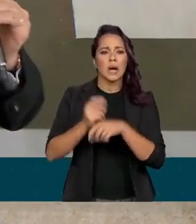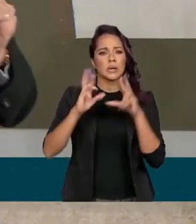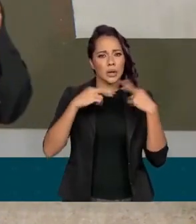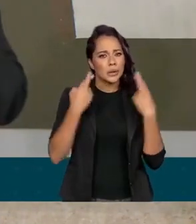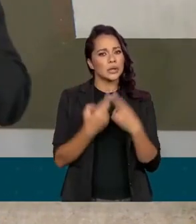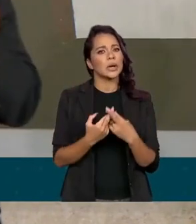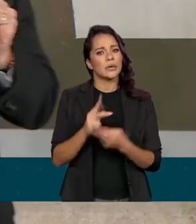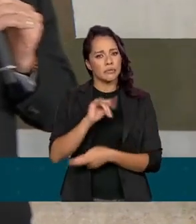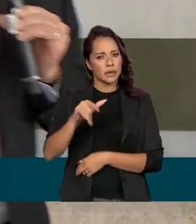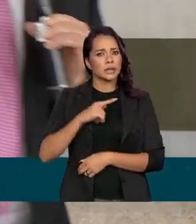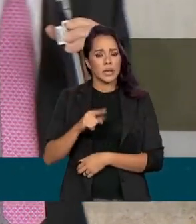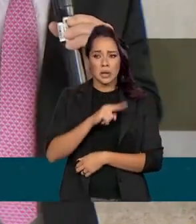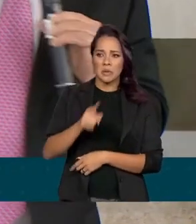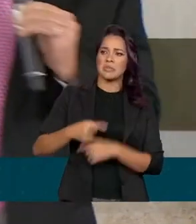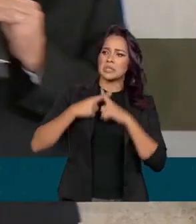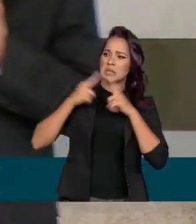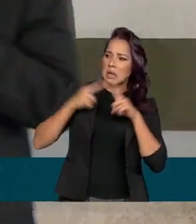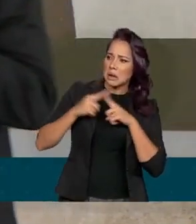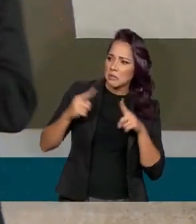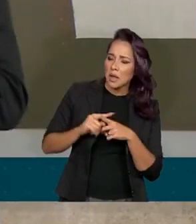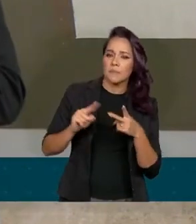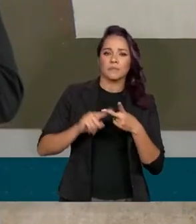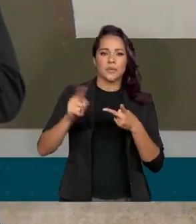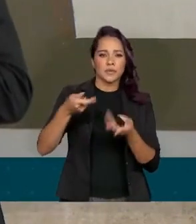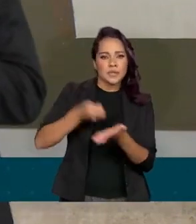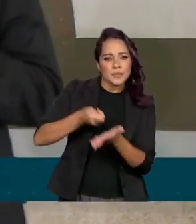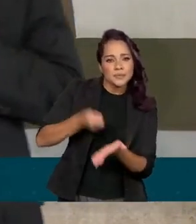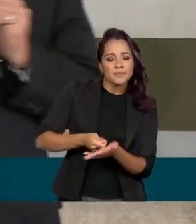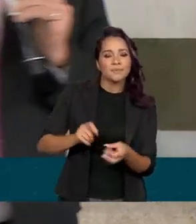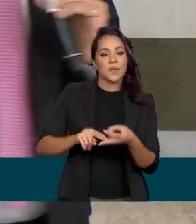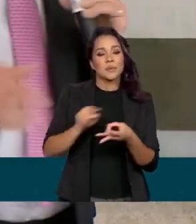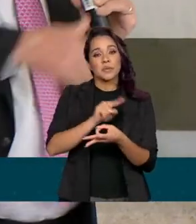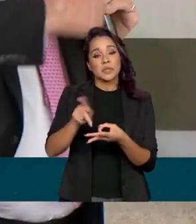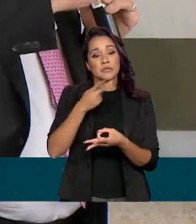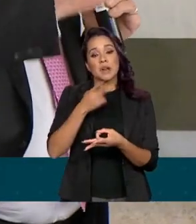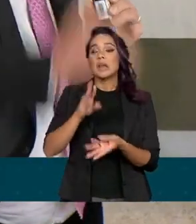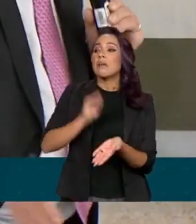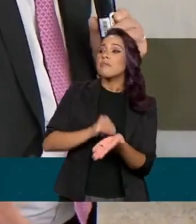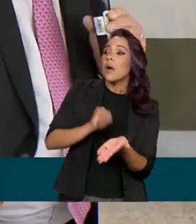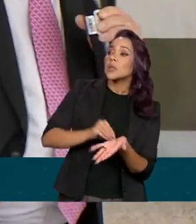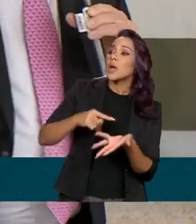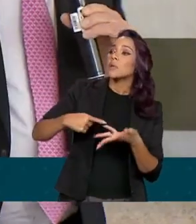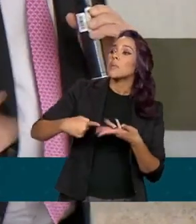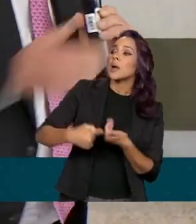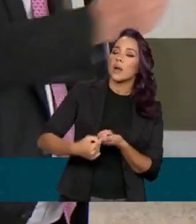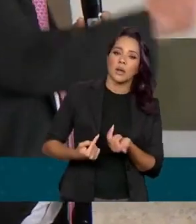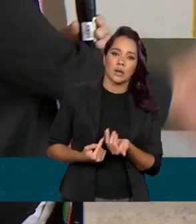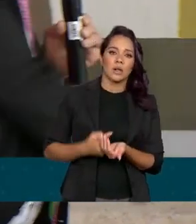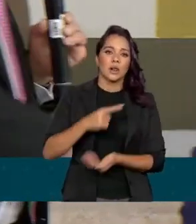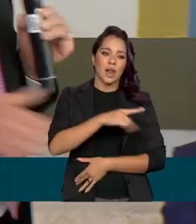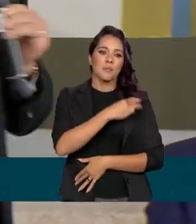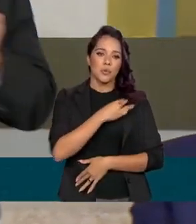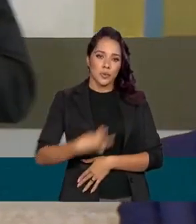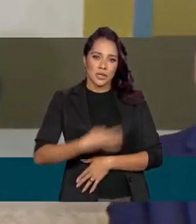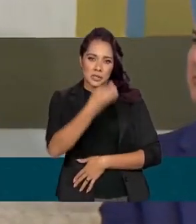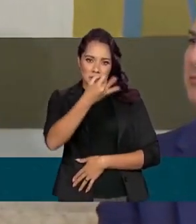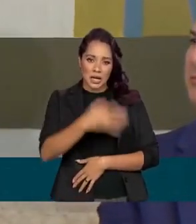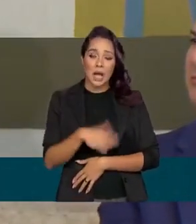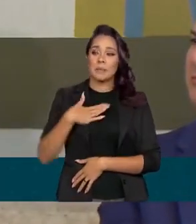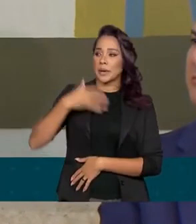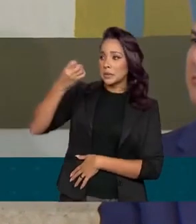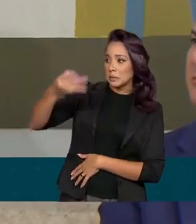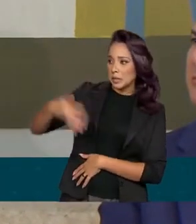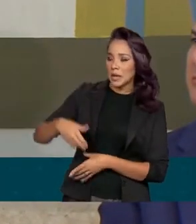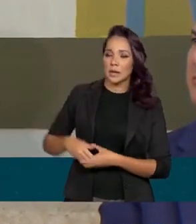reunião para vocês se queixarem, para vocês cobrarem, para você dizer que está faltando alguma coisa, para o ministro explicar, para eu